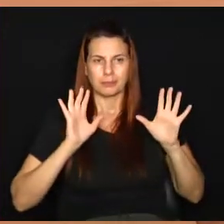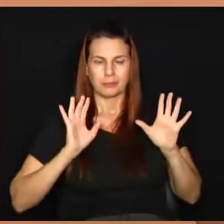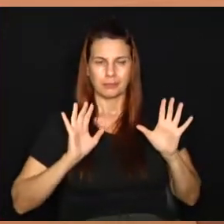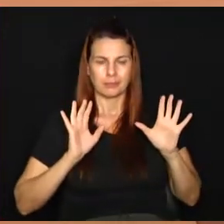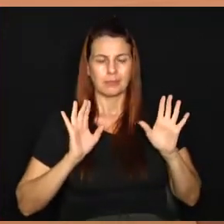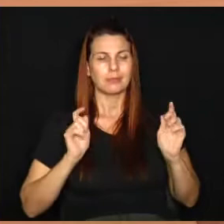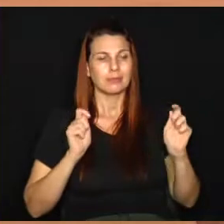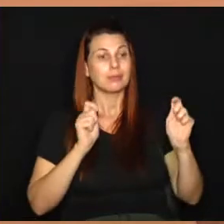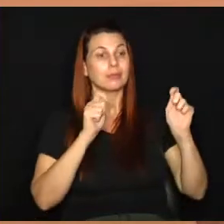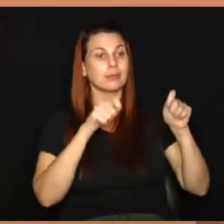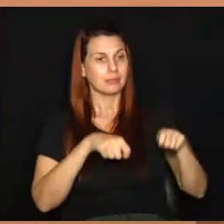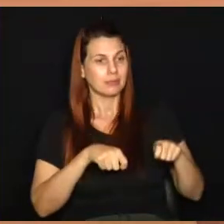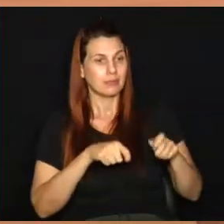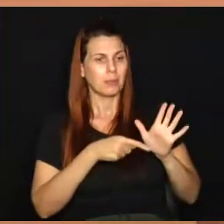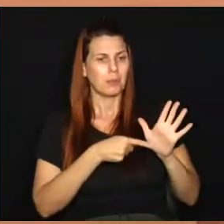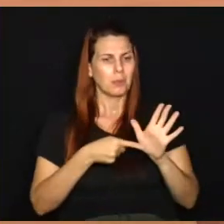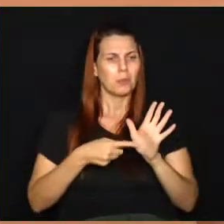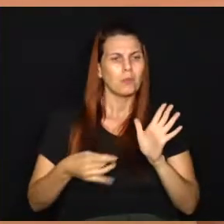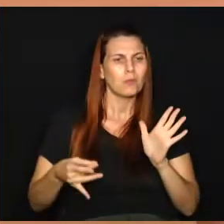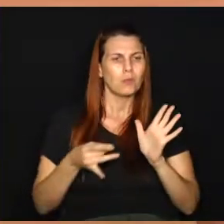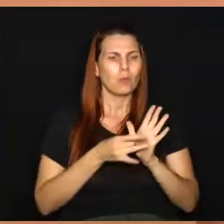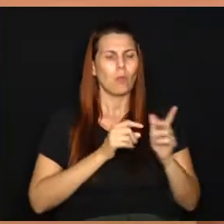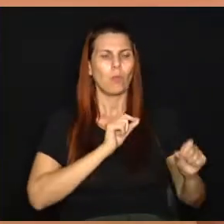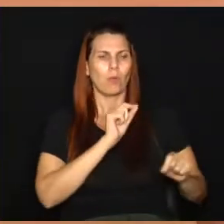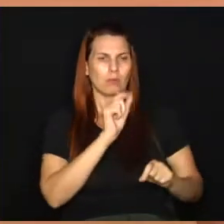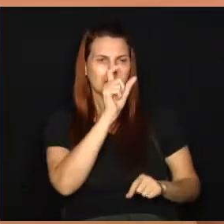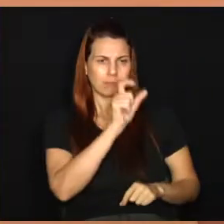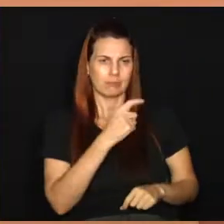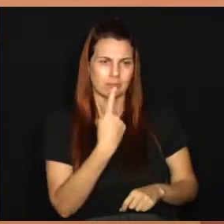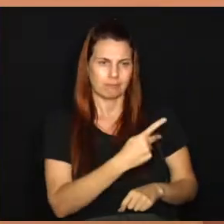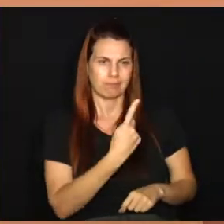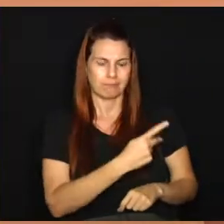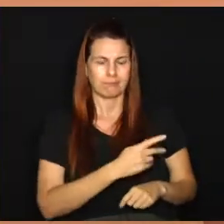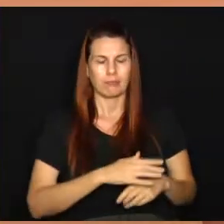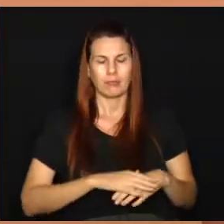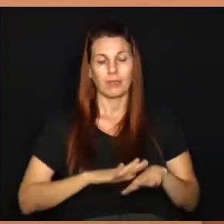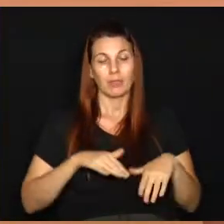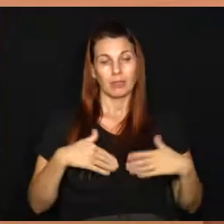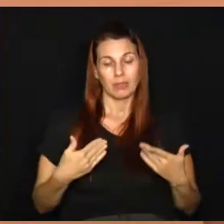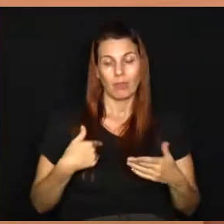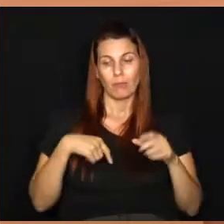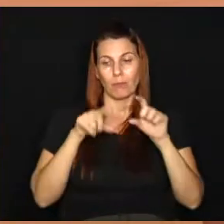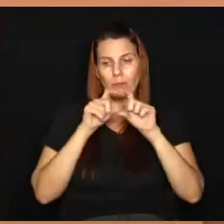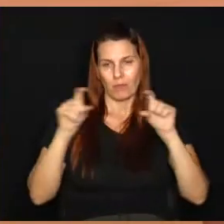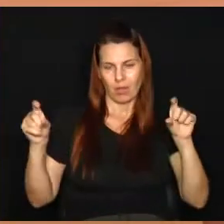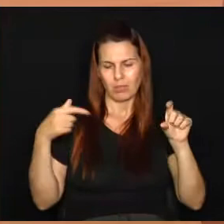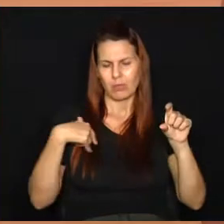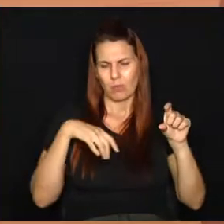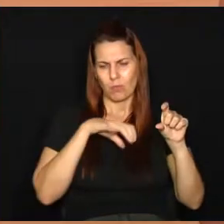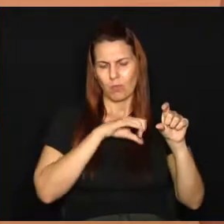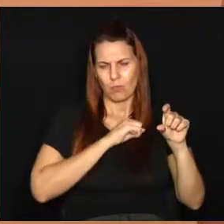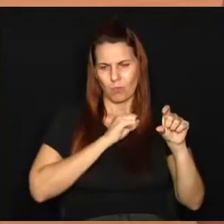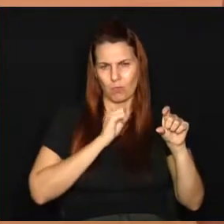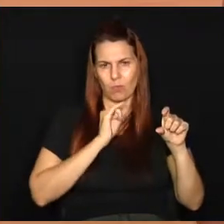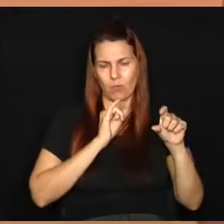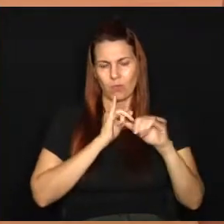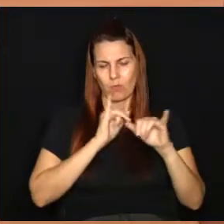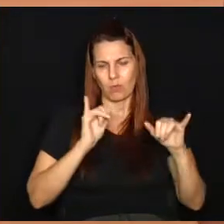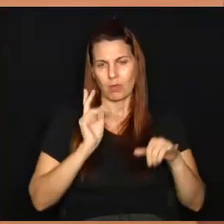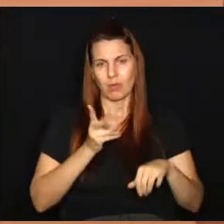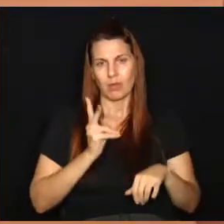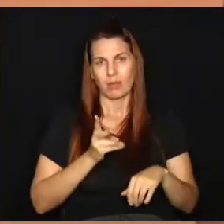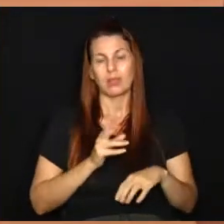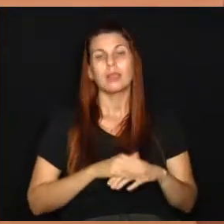ele pôde ser quem ele realmente é, né? Então, assim, eu tenho uma frase que eu gosto de usar, que é